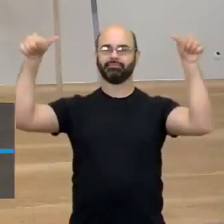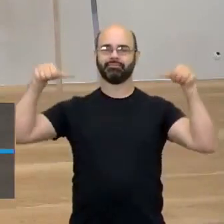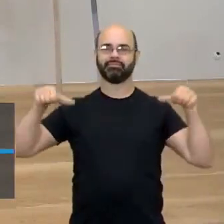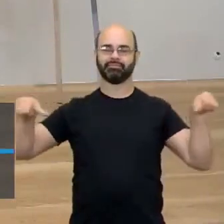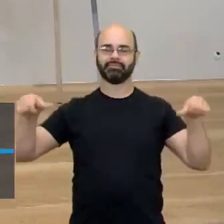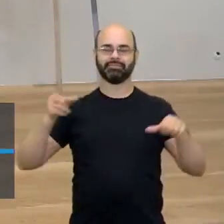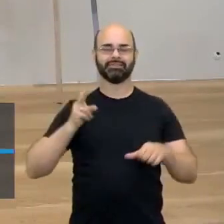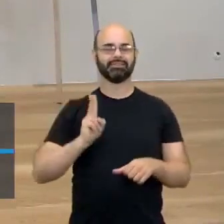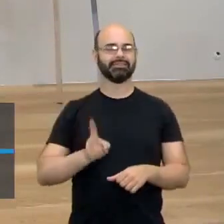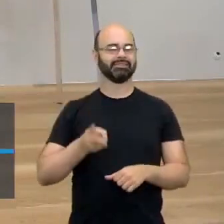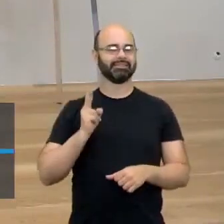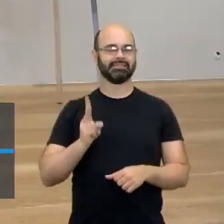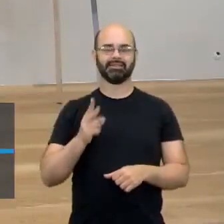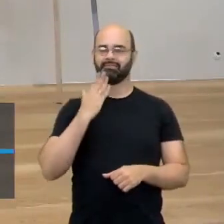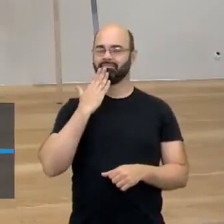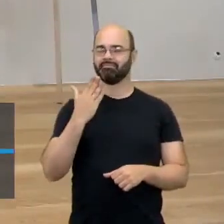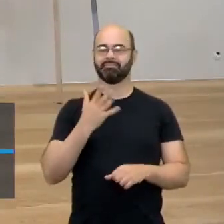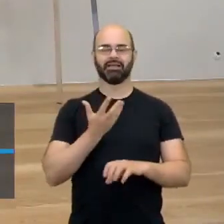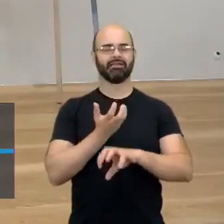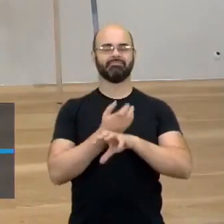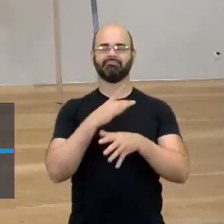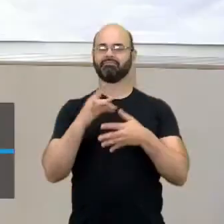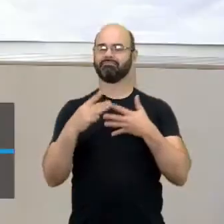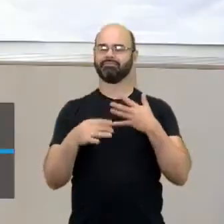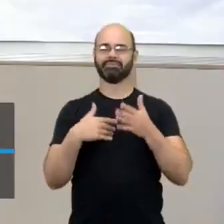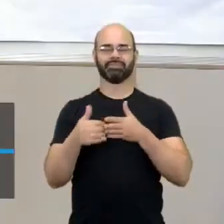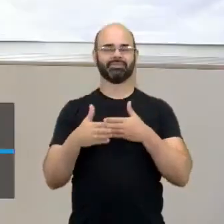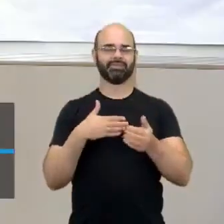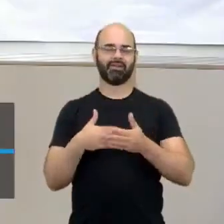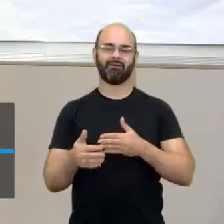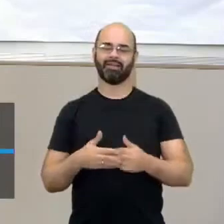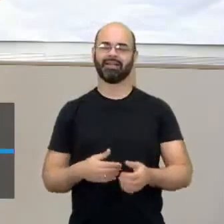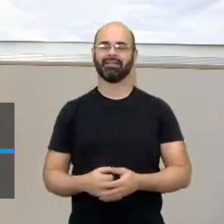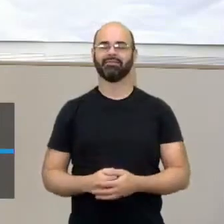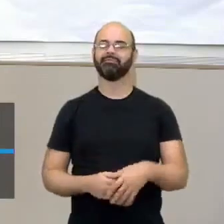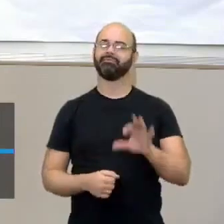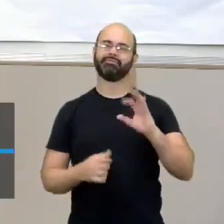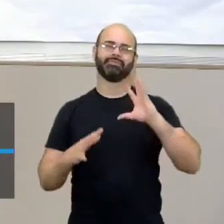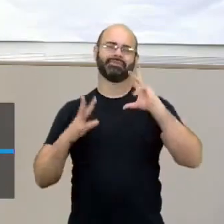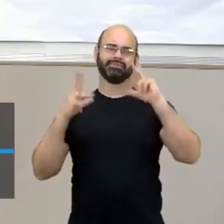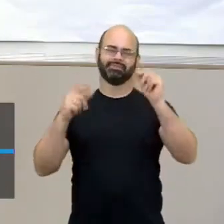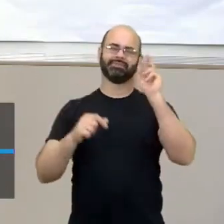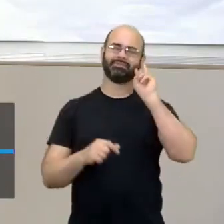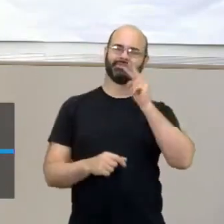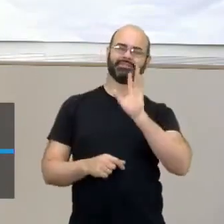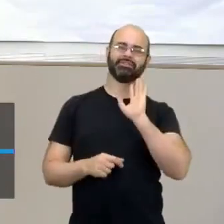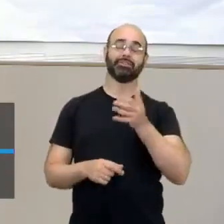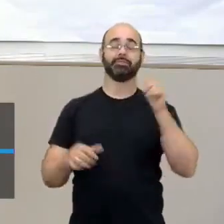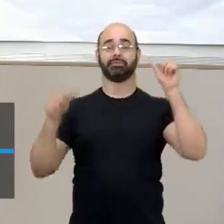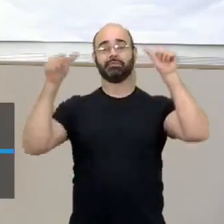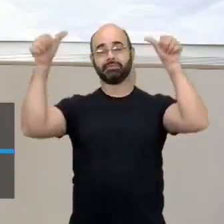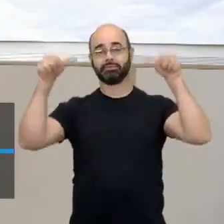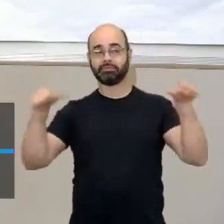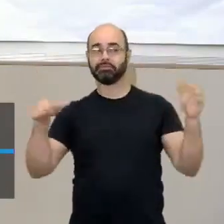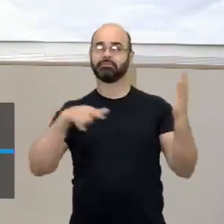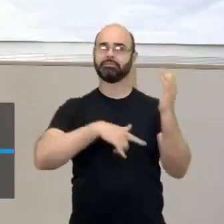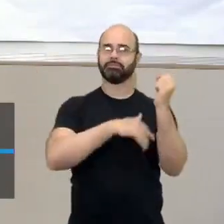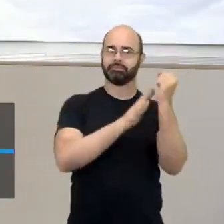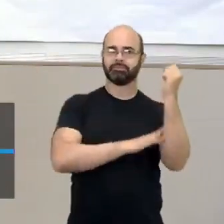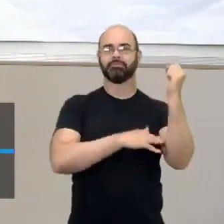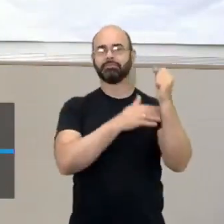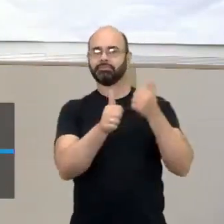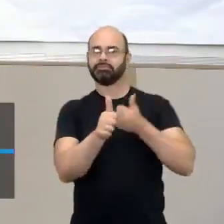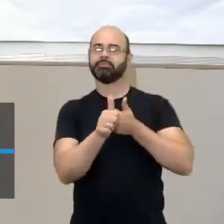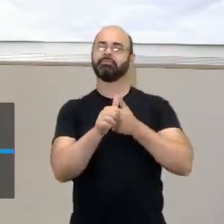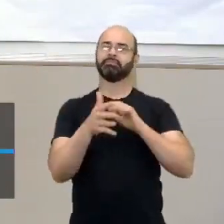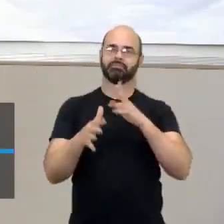de qualquer componente curricular. Então, cartaz aí. Então, todo mundo já viu cartaz. Então, o cartaz ele está muito próximo do lambe-lambe. E